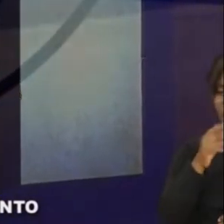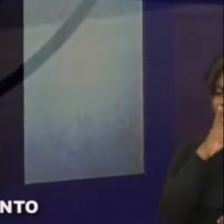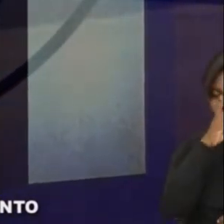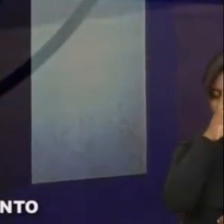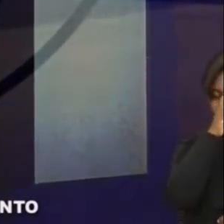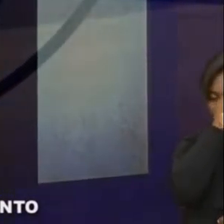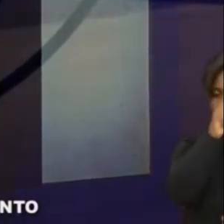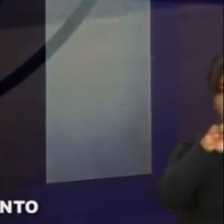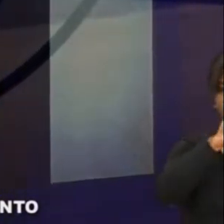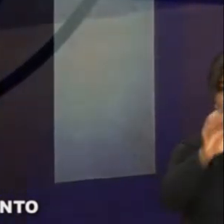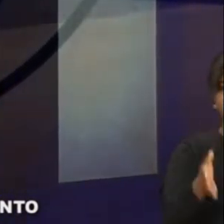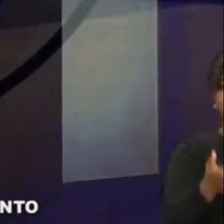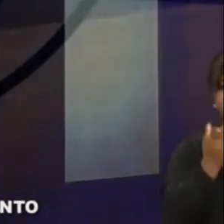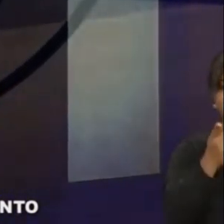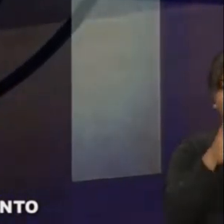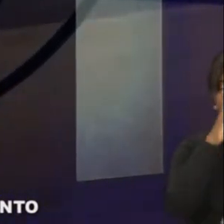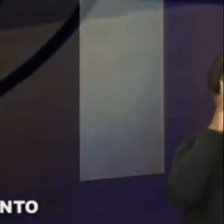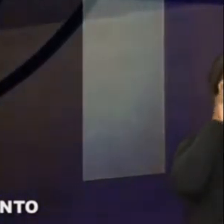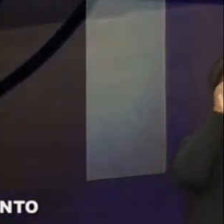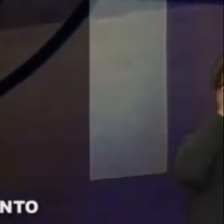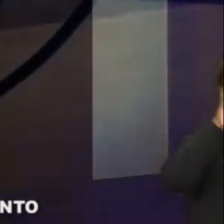força do teu Deus.